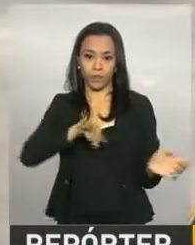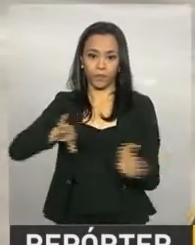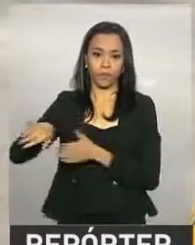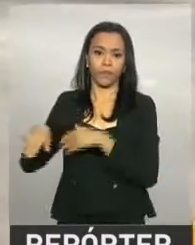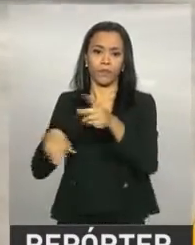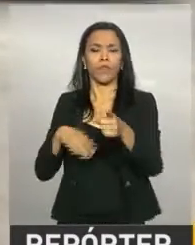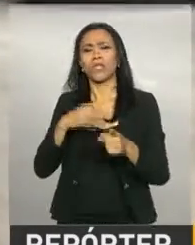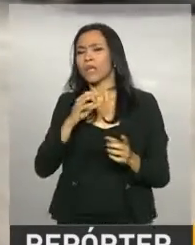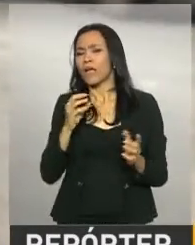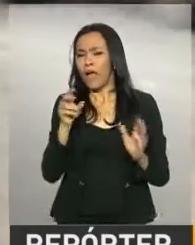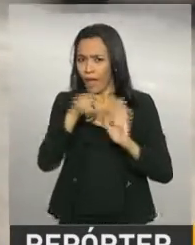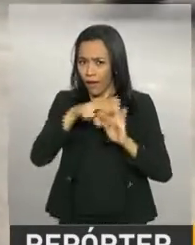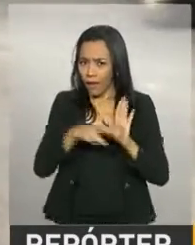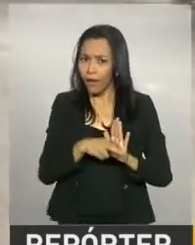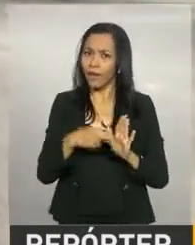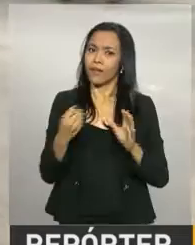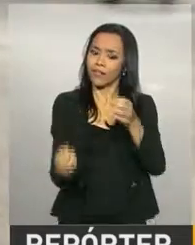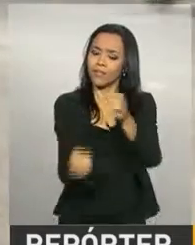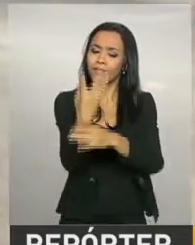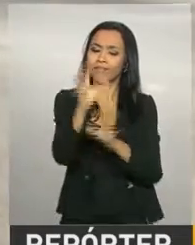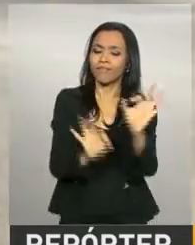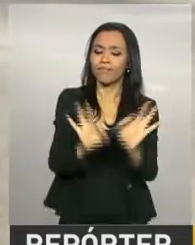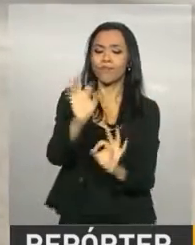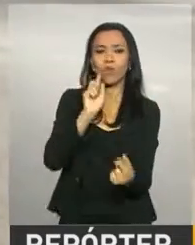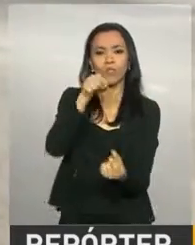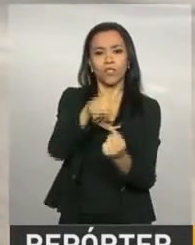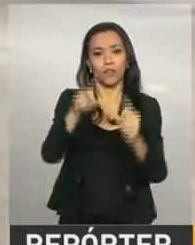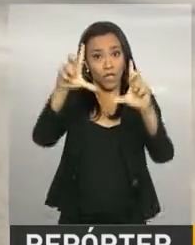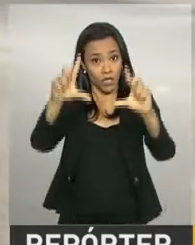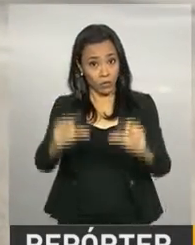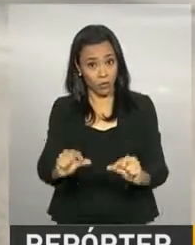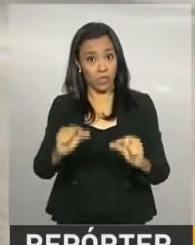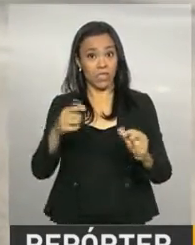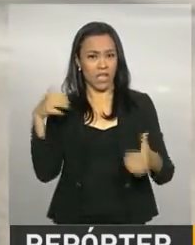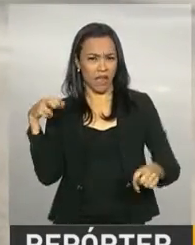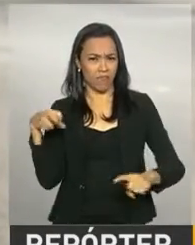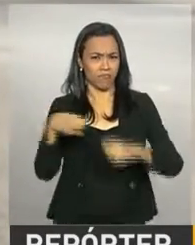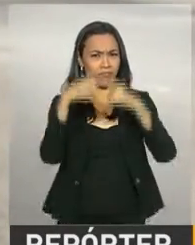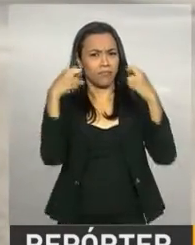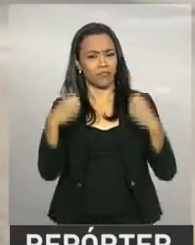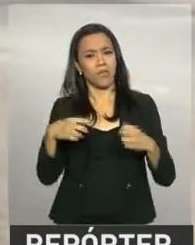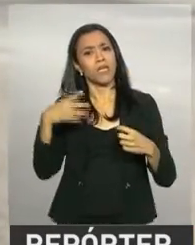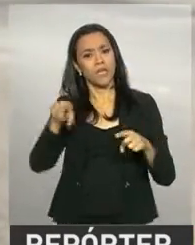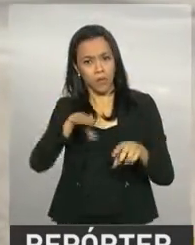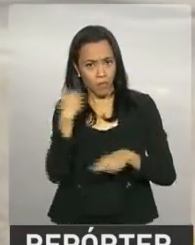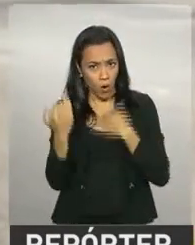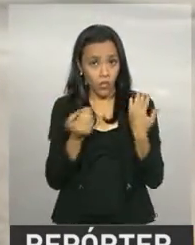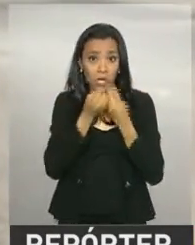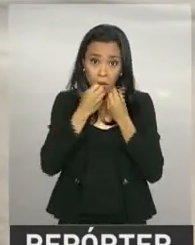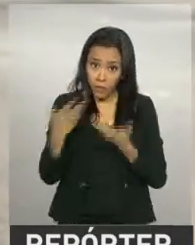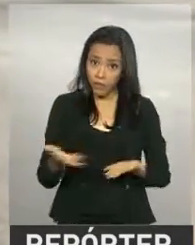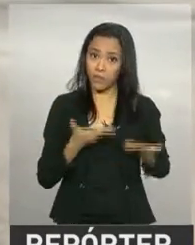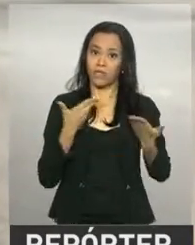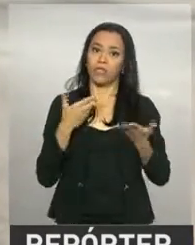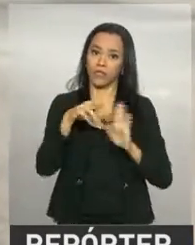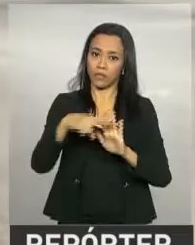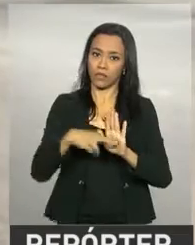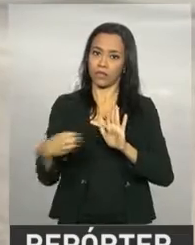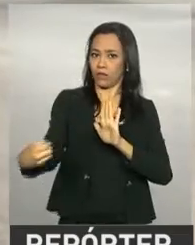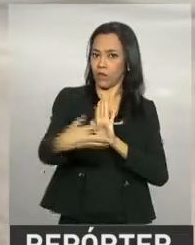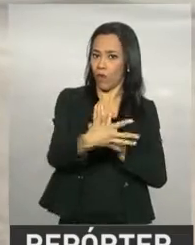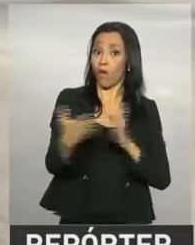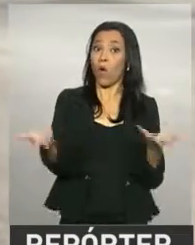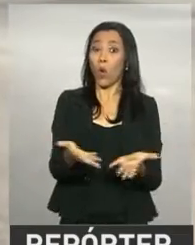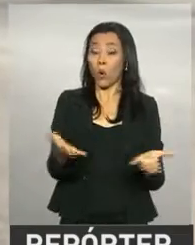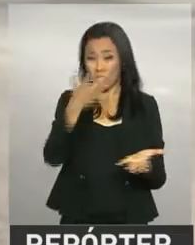vem pra ajudar a reduzir o número de acidentes principalmente número de mortes e feridos ela é bem-vinda hoje muitos motoristas